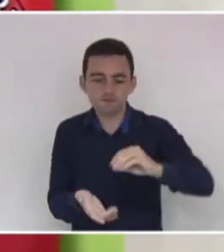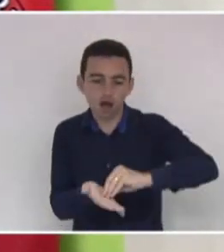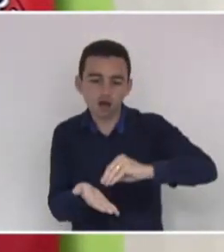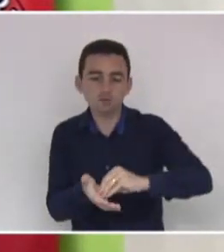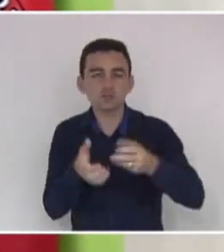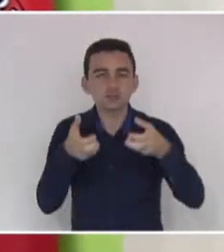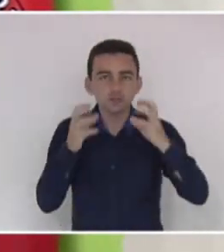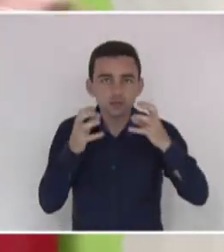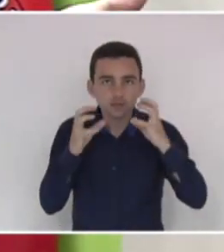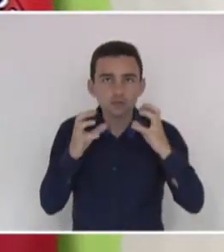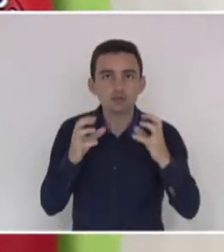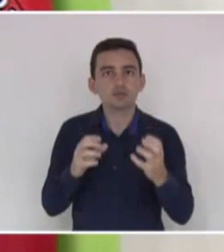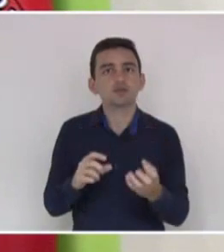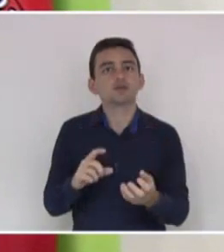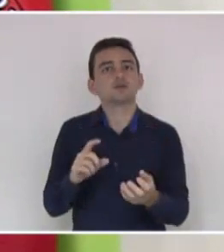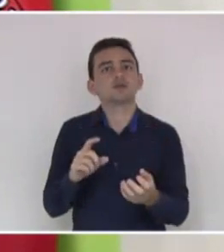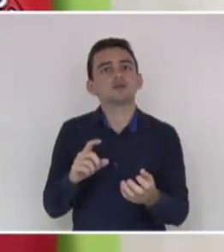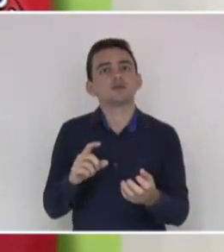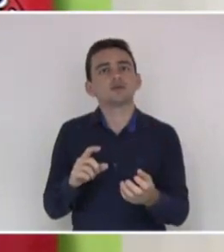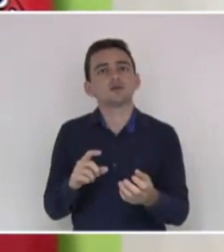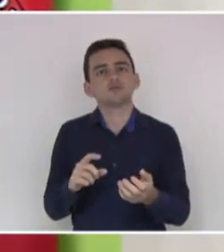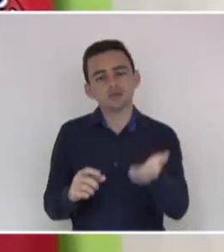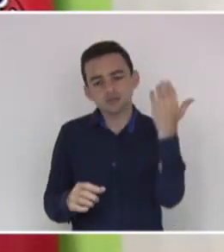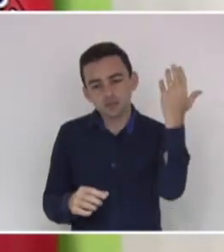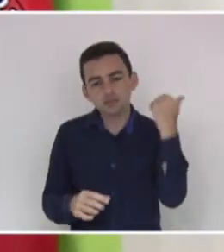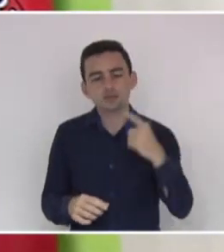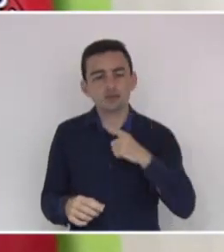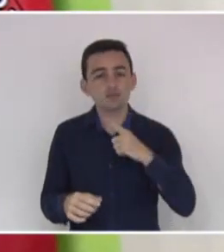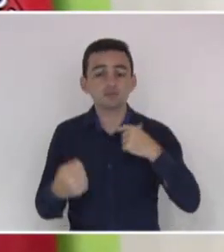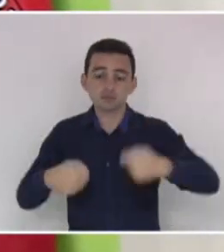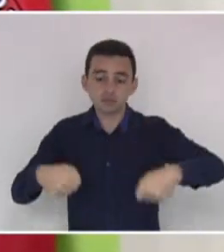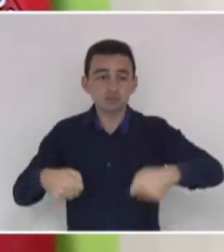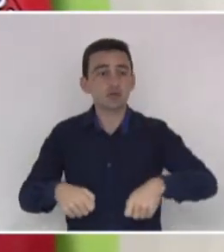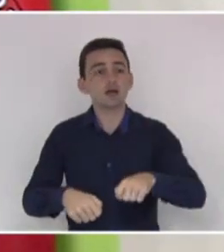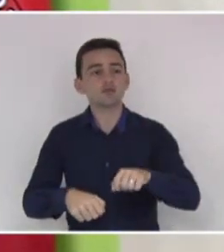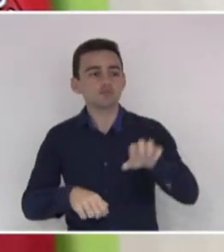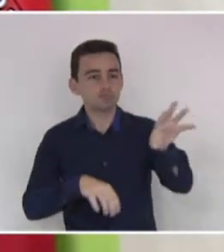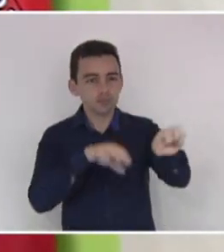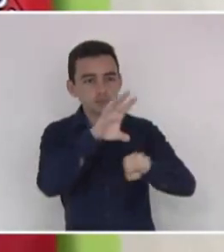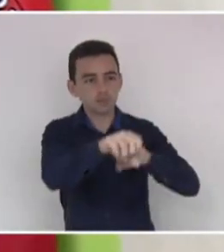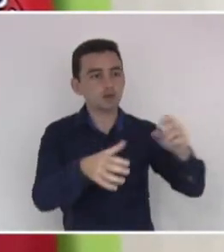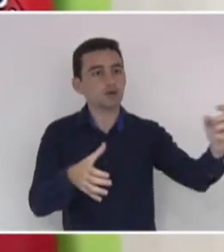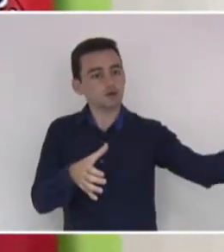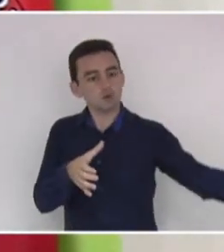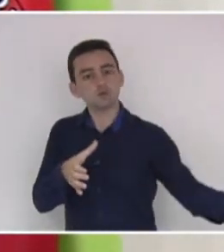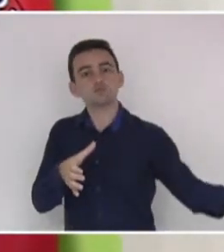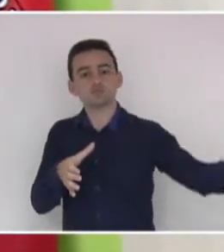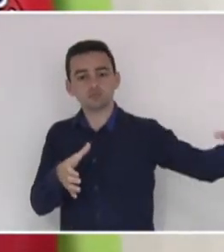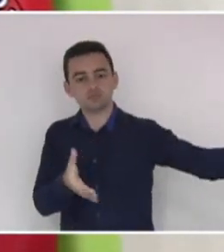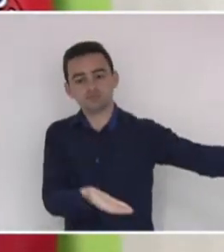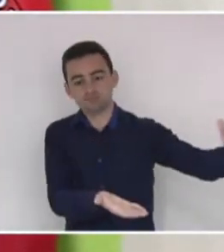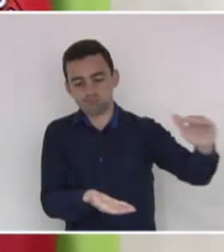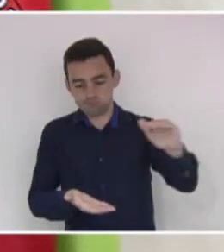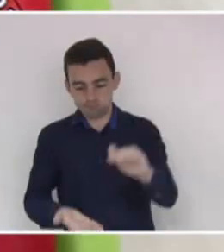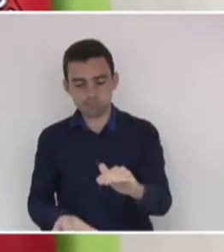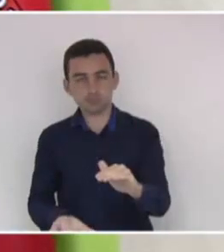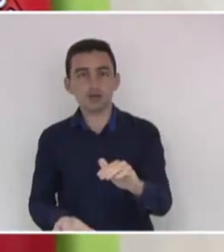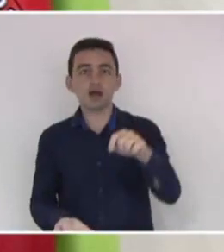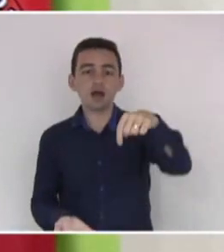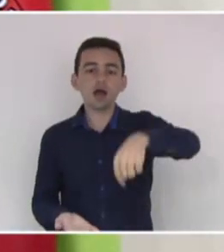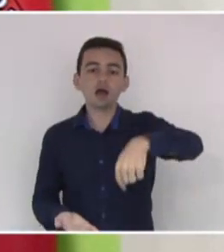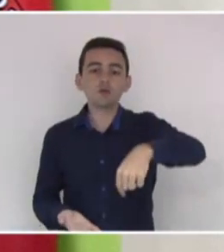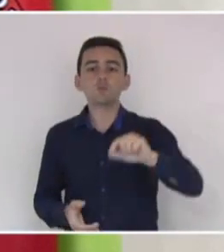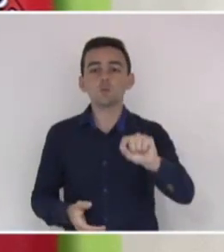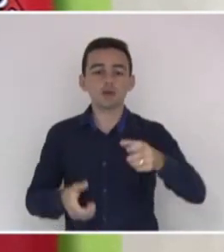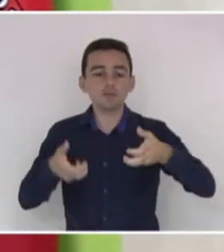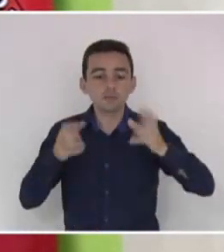abastecimento nacional. Tivemos que importar milho da Argentina, do Paraguai, dos Estados Unidos. E, nesse